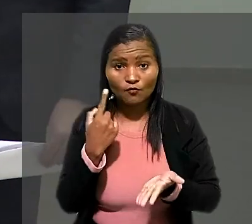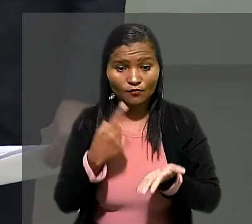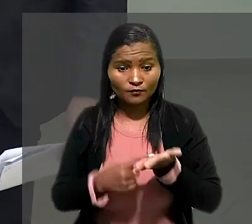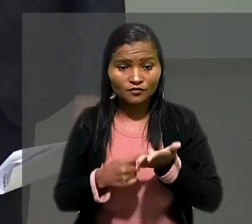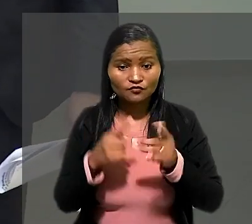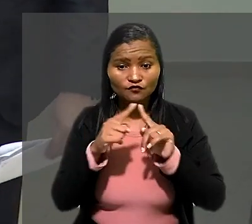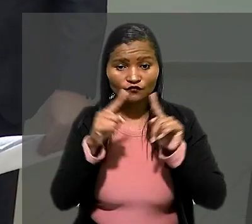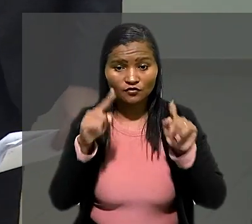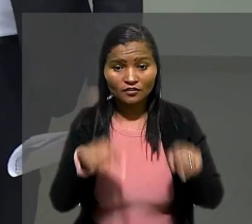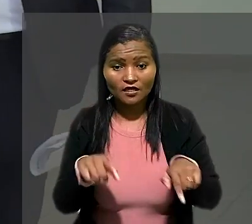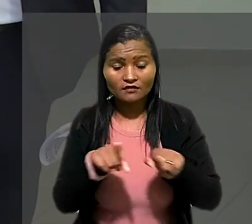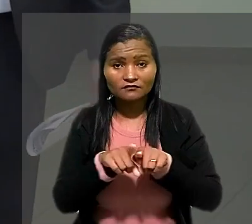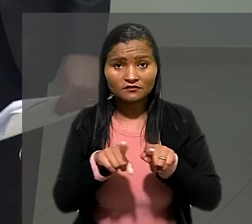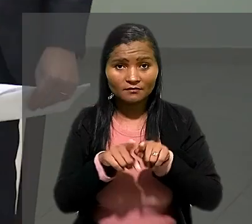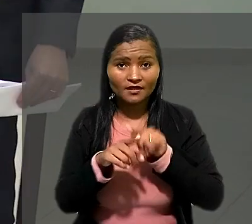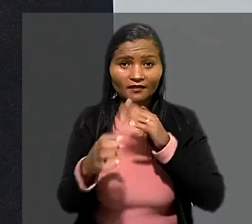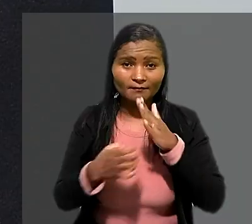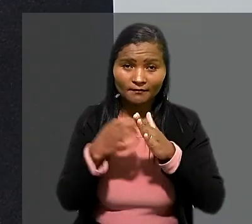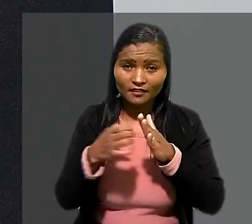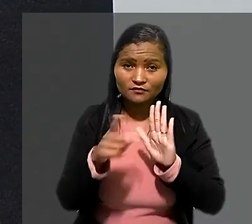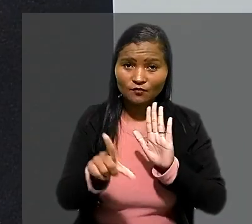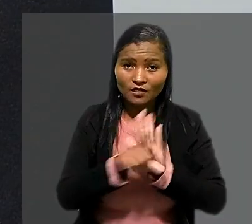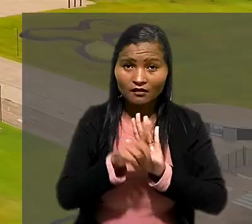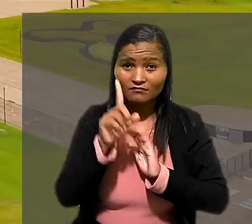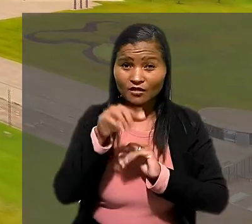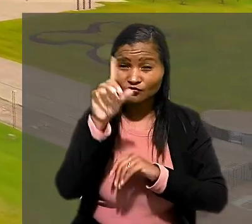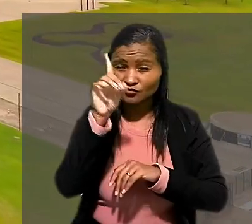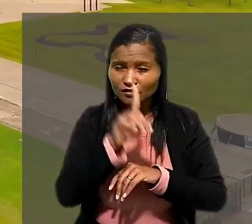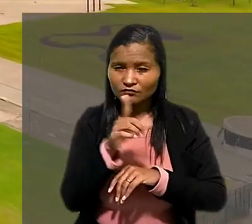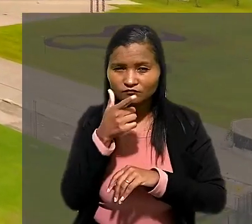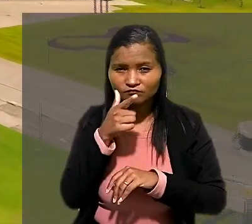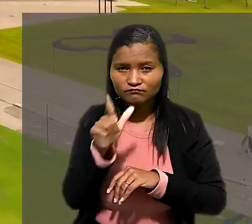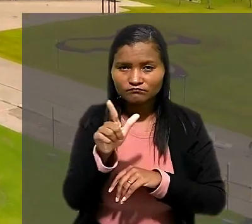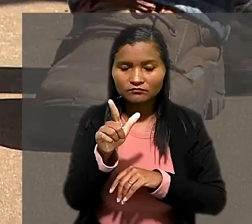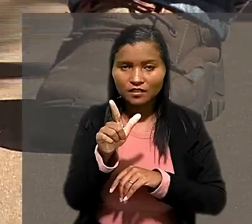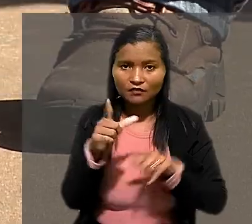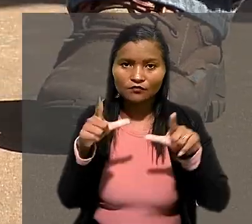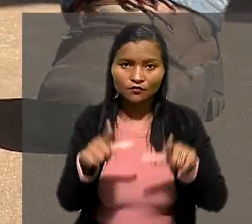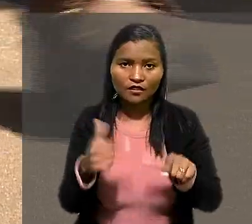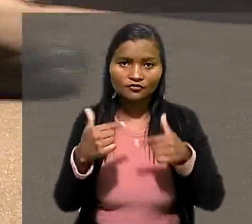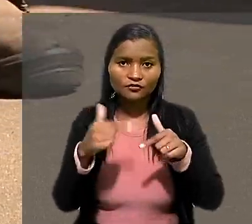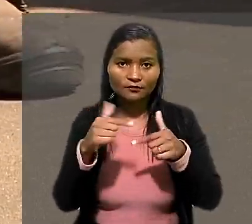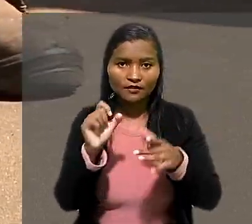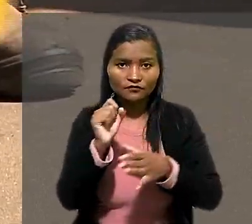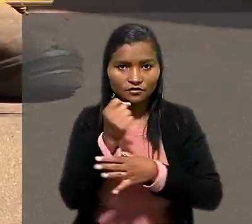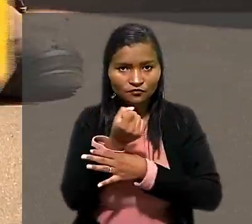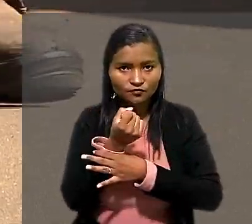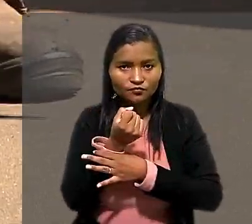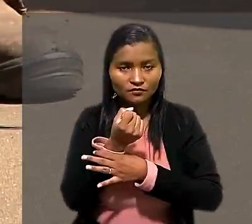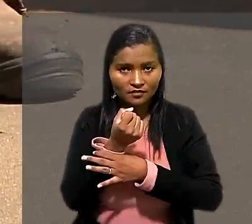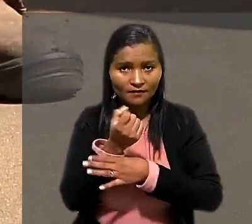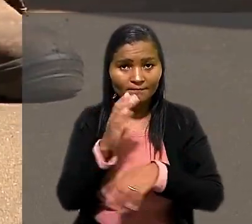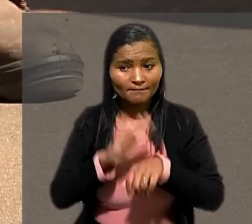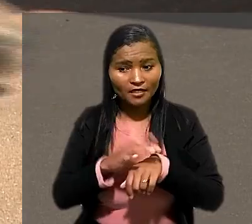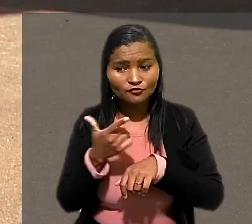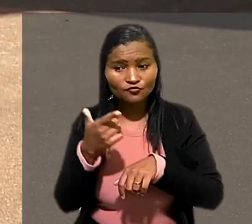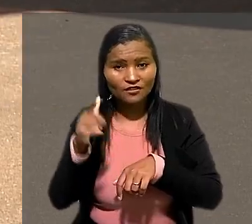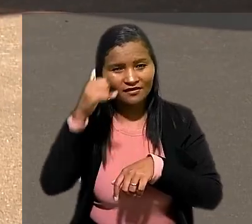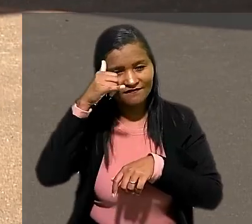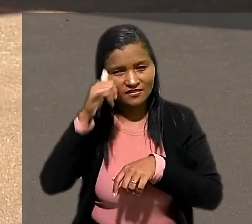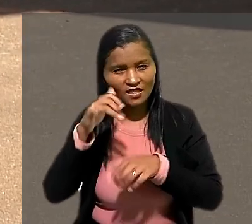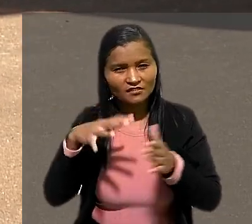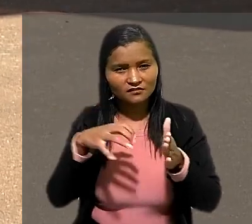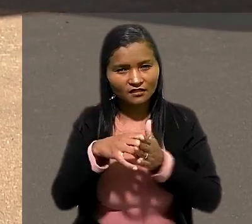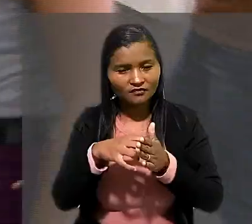Um compromisso de empregadores e empregados com a lei. É um direito conquistado. Um ambiente de trabalho seguro, mais do que